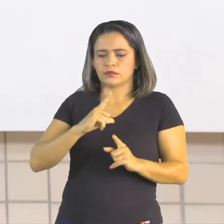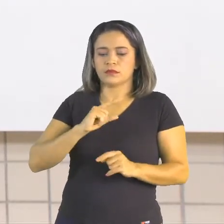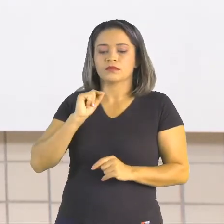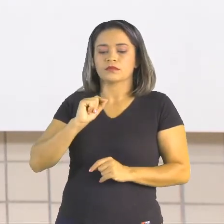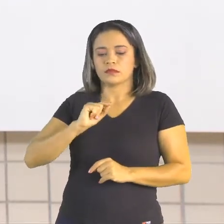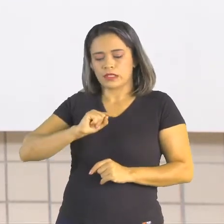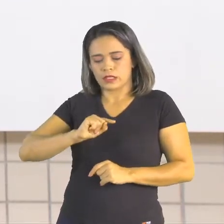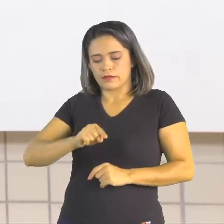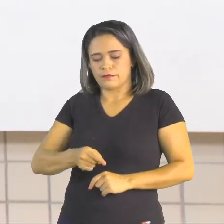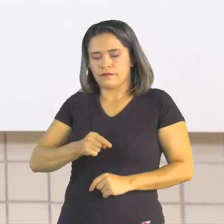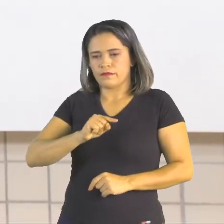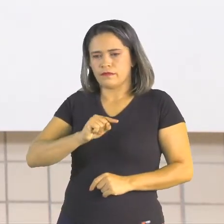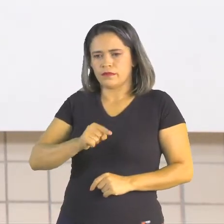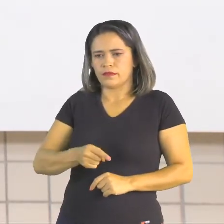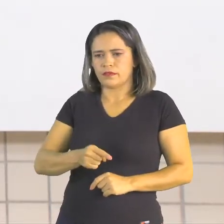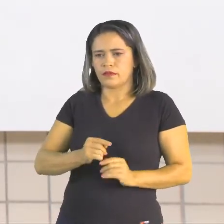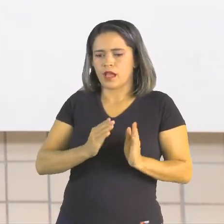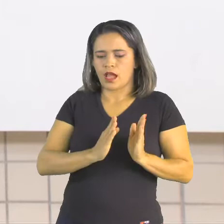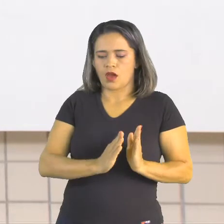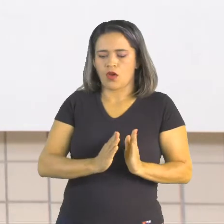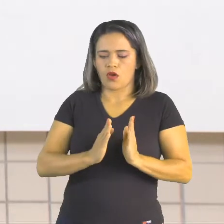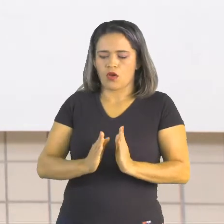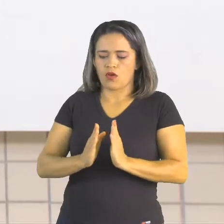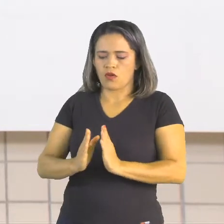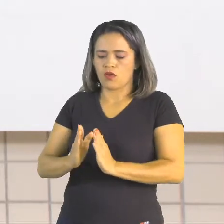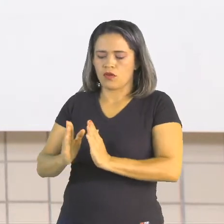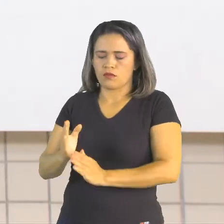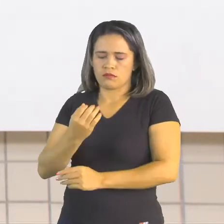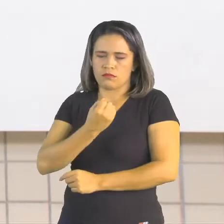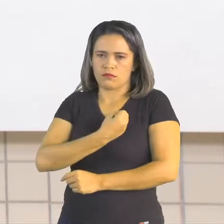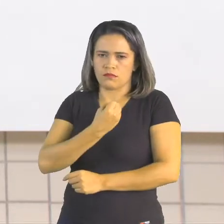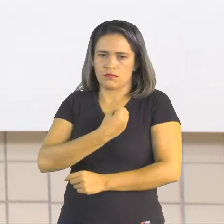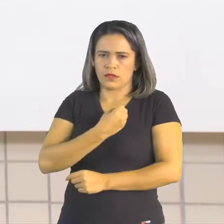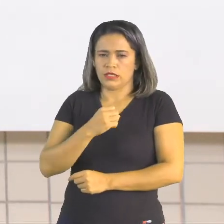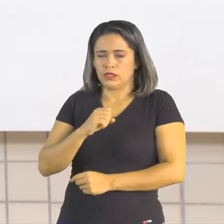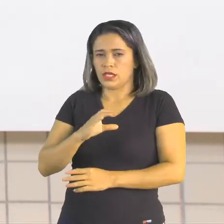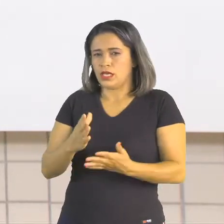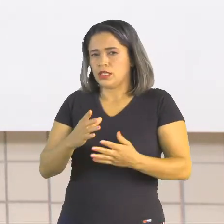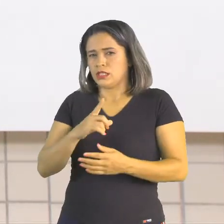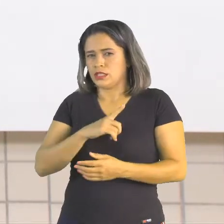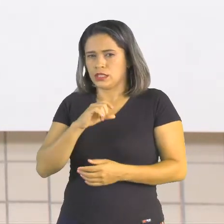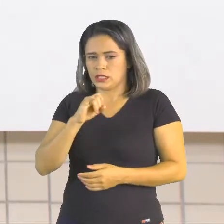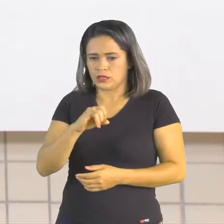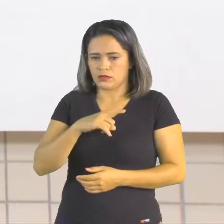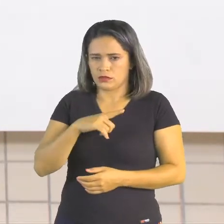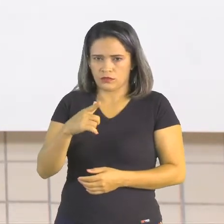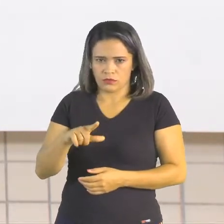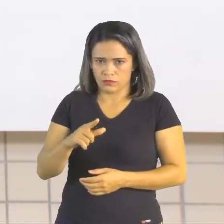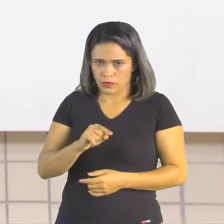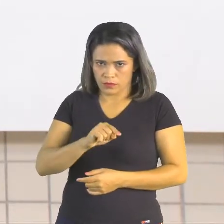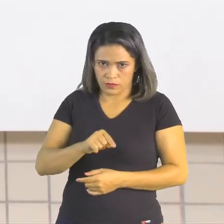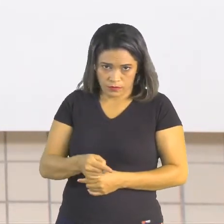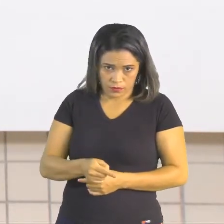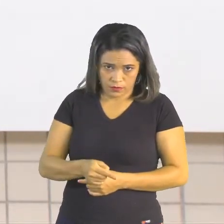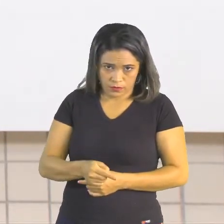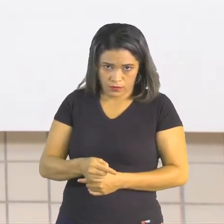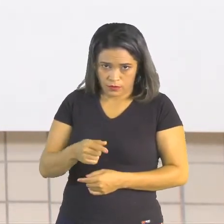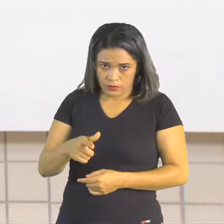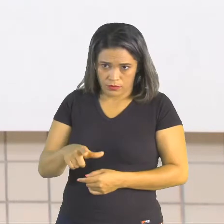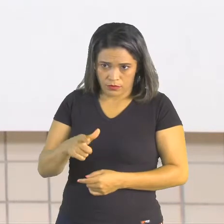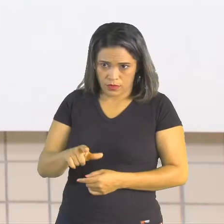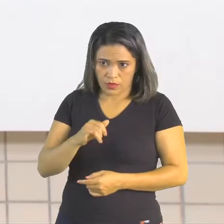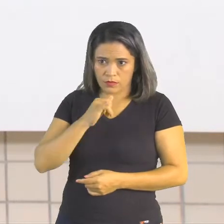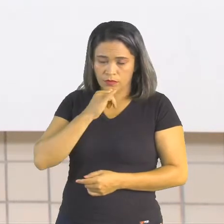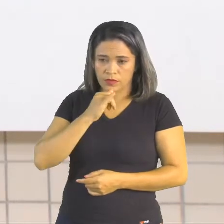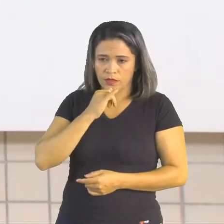está definindo a ordem do meu número. Ou seja, se eu não tivesse a vírgula, se eu não tivesse a vírgula ali, por